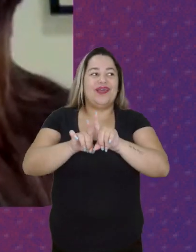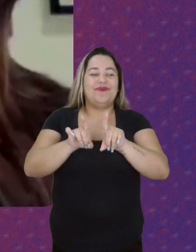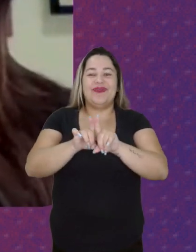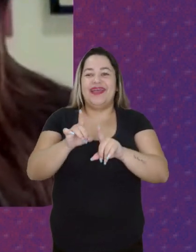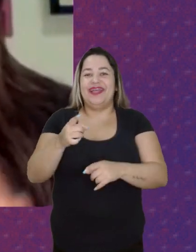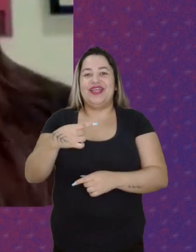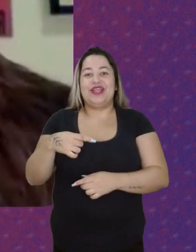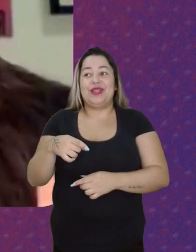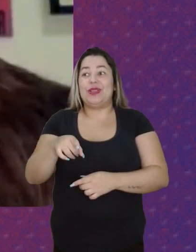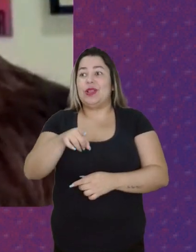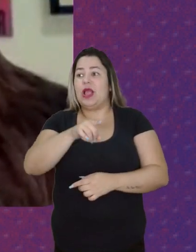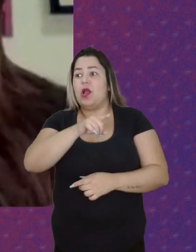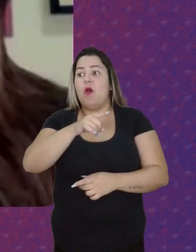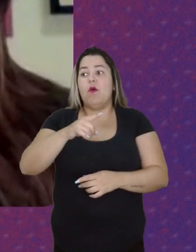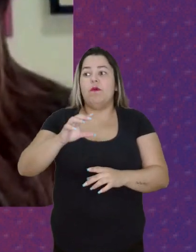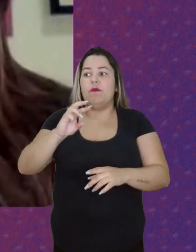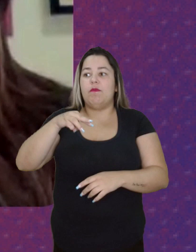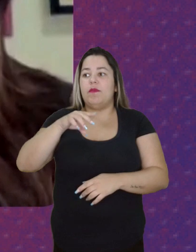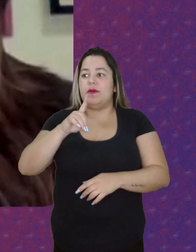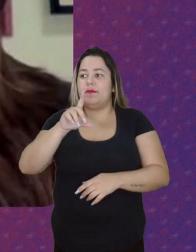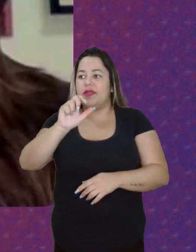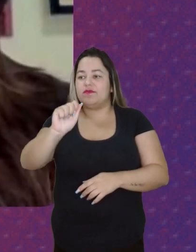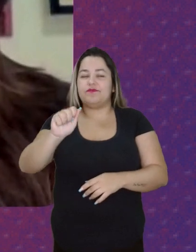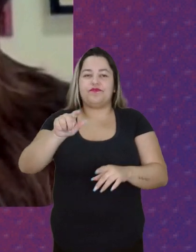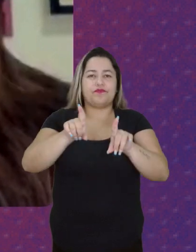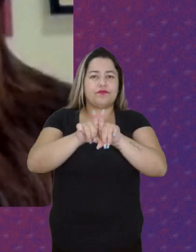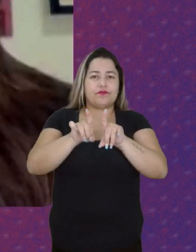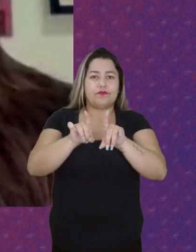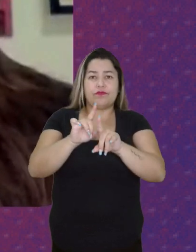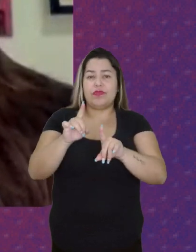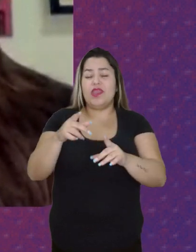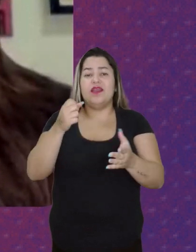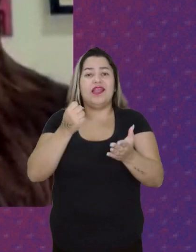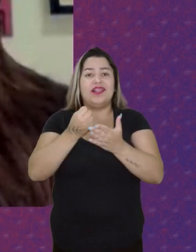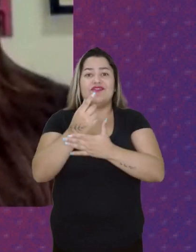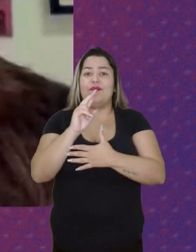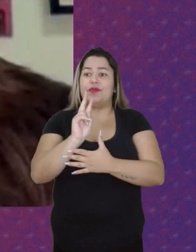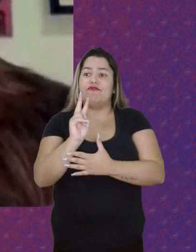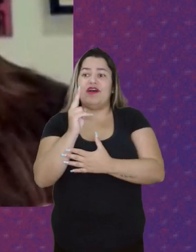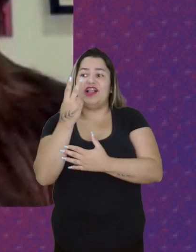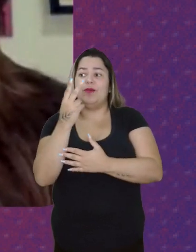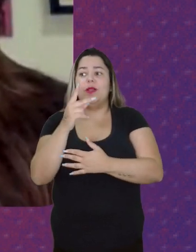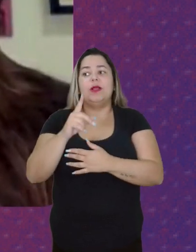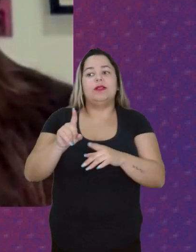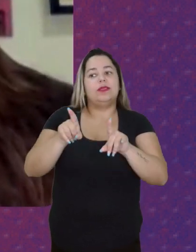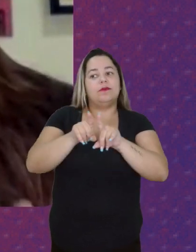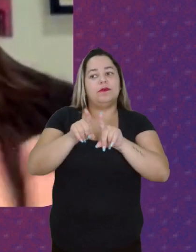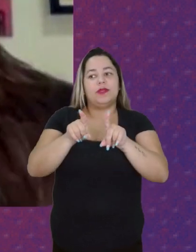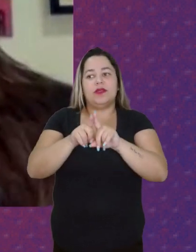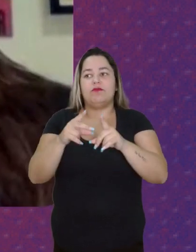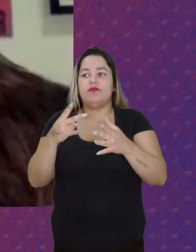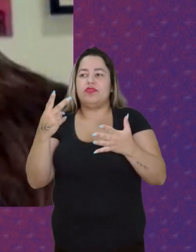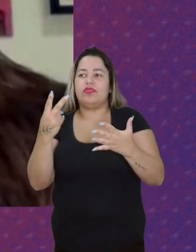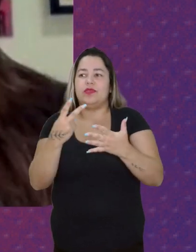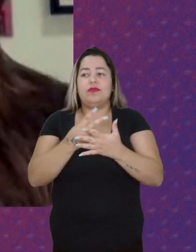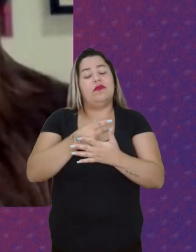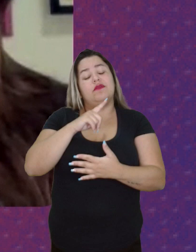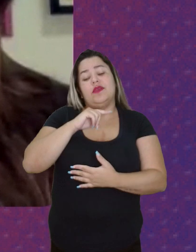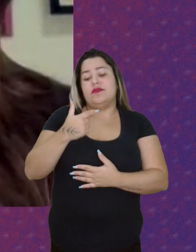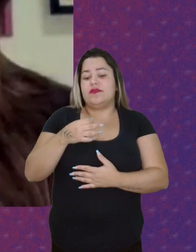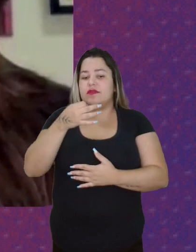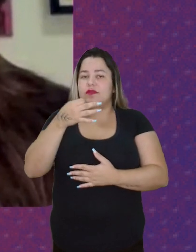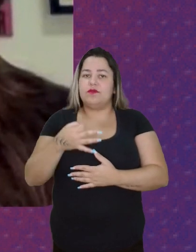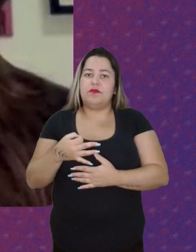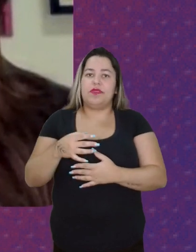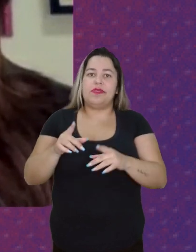negociação, tem uma média aí de mercado, em que elas cobram uma taxa e que varia, eu não tenho muita certeza de quanto